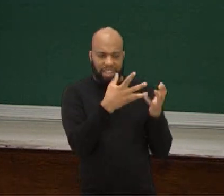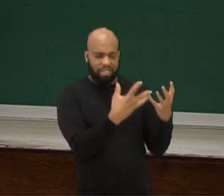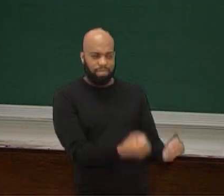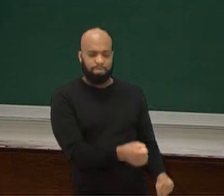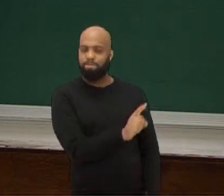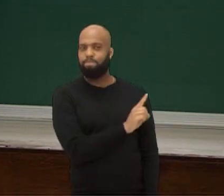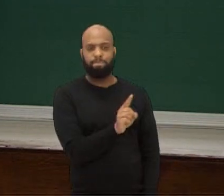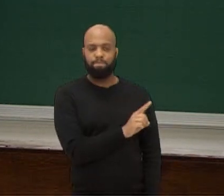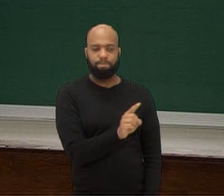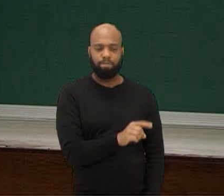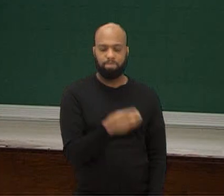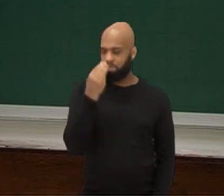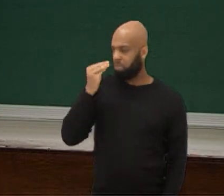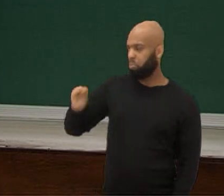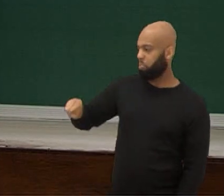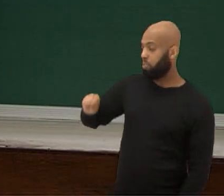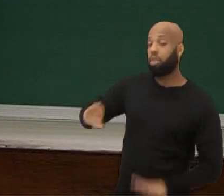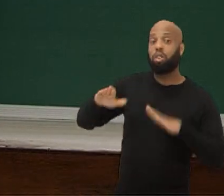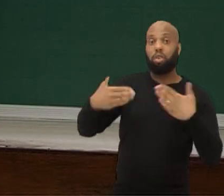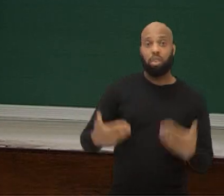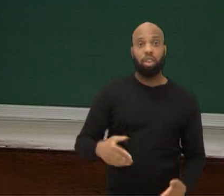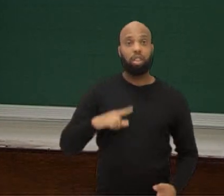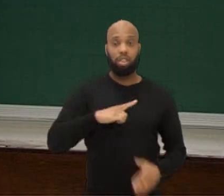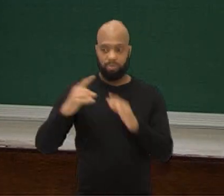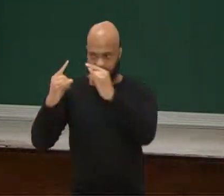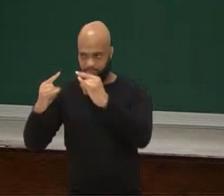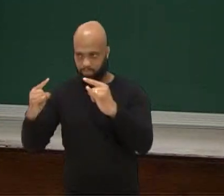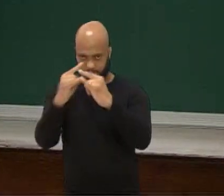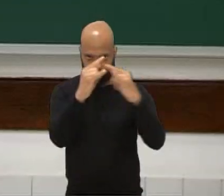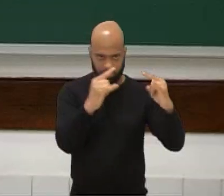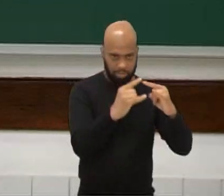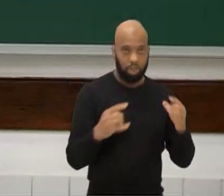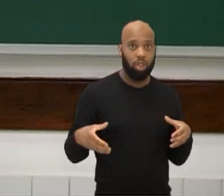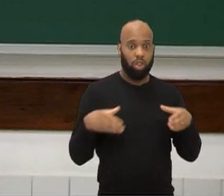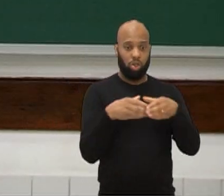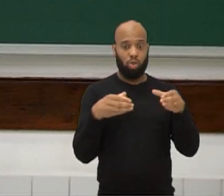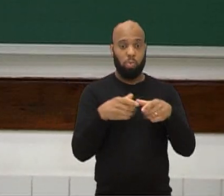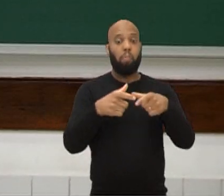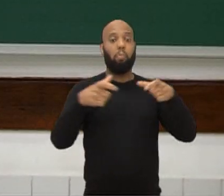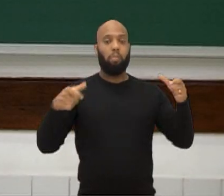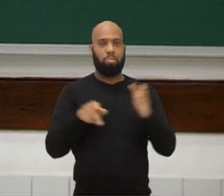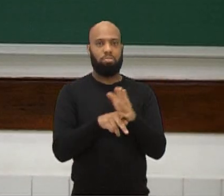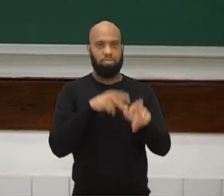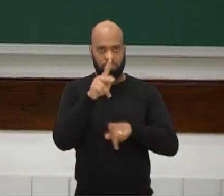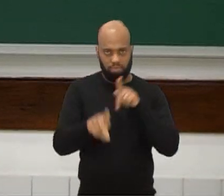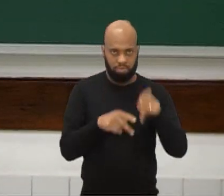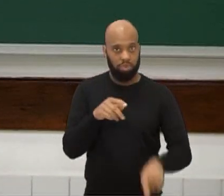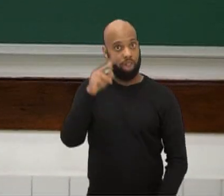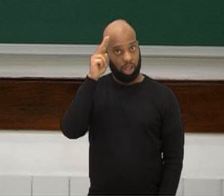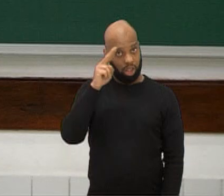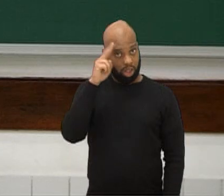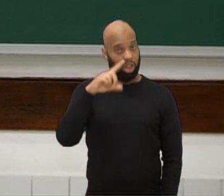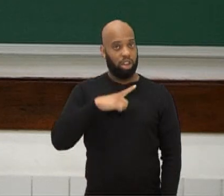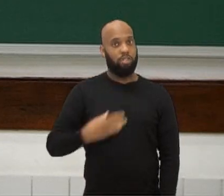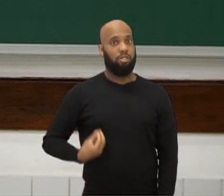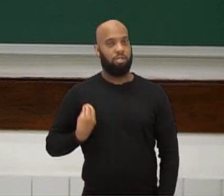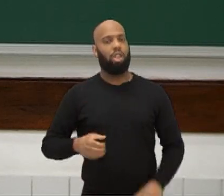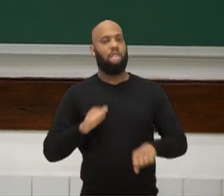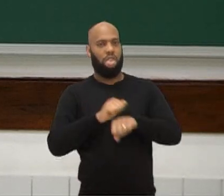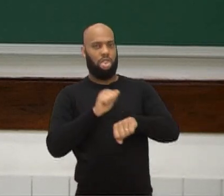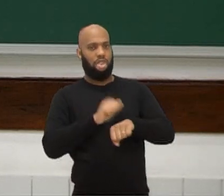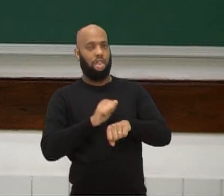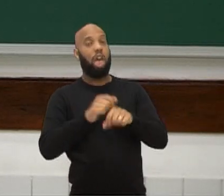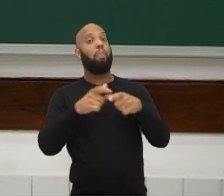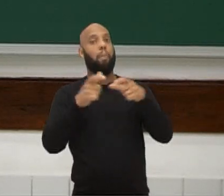presidente deles. Foi aí que os cabanos, maioria da população, a gente vai lembrar, vivia numa situação de